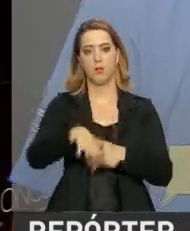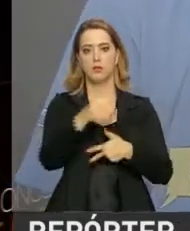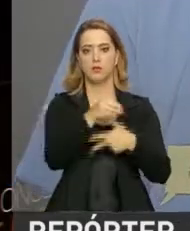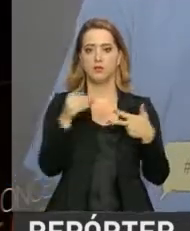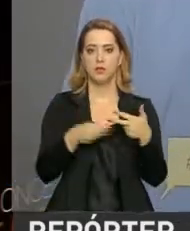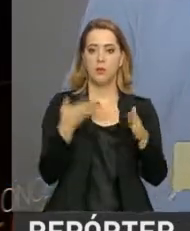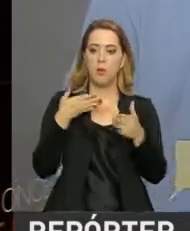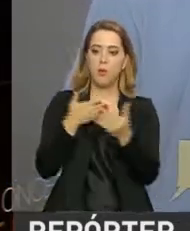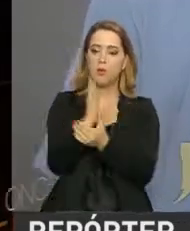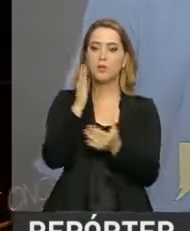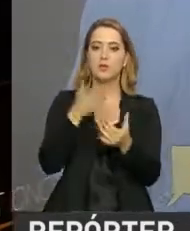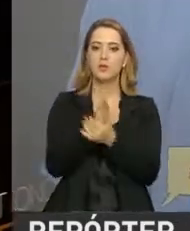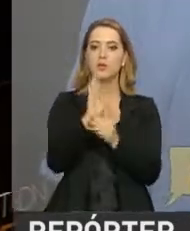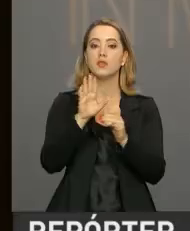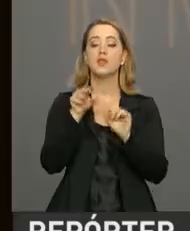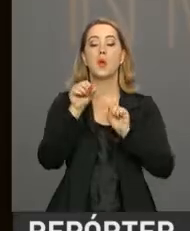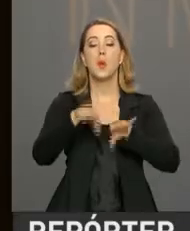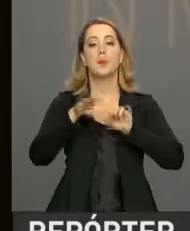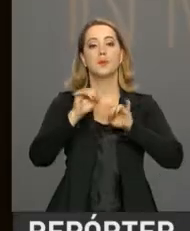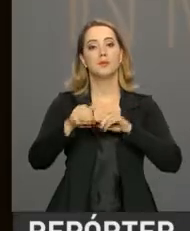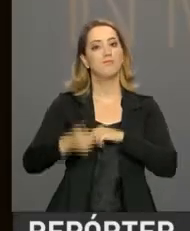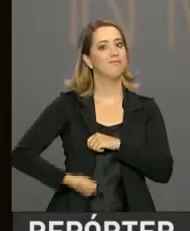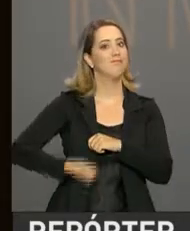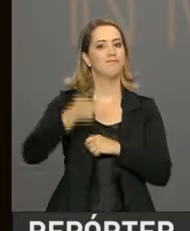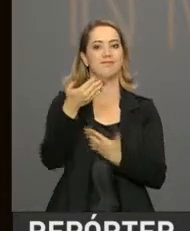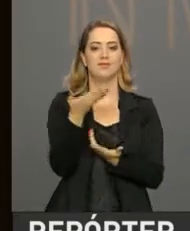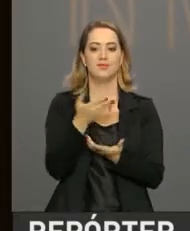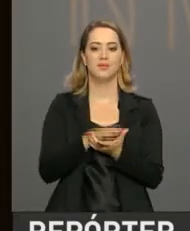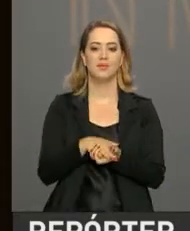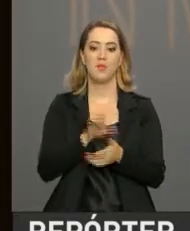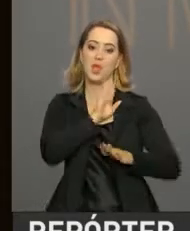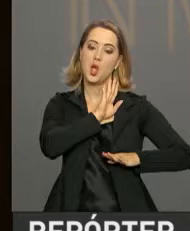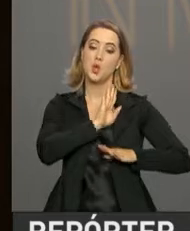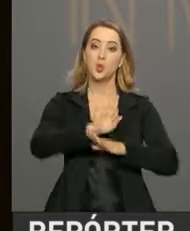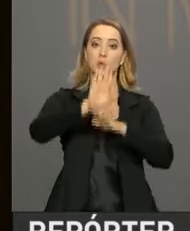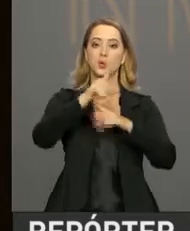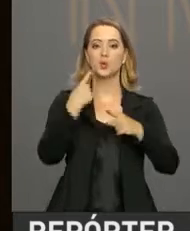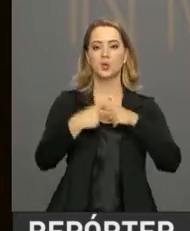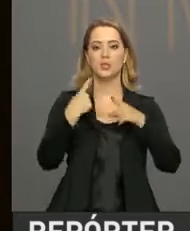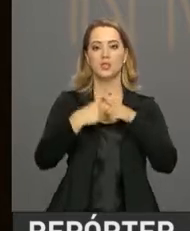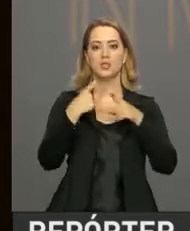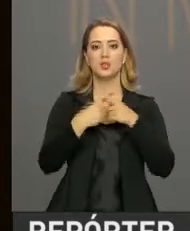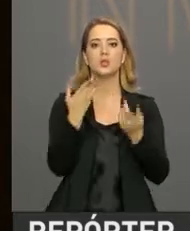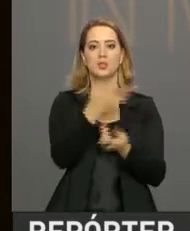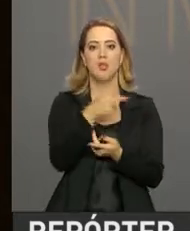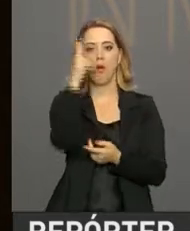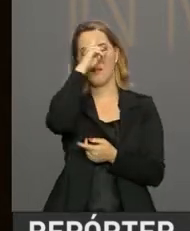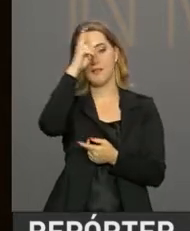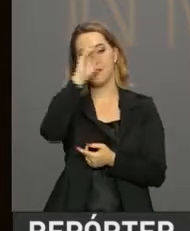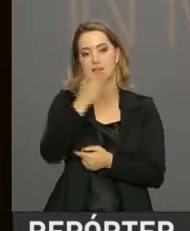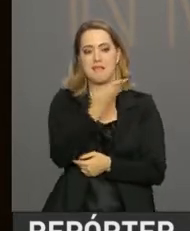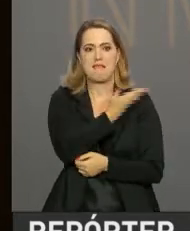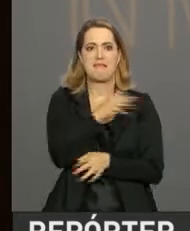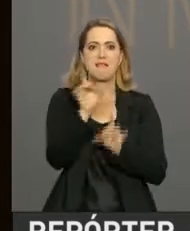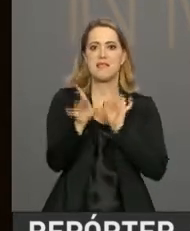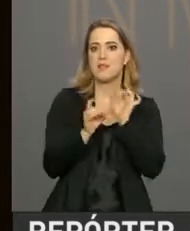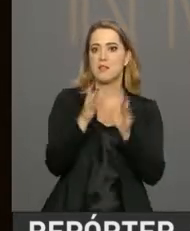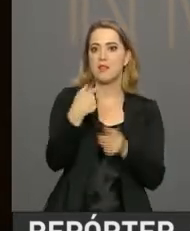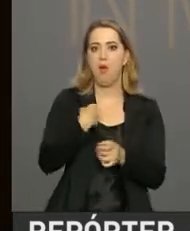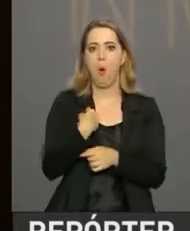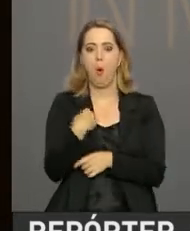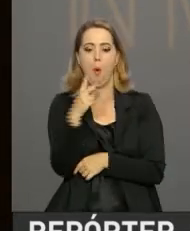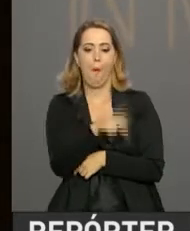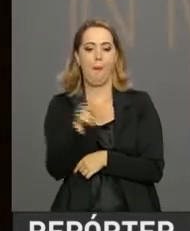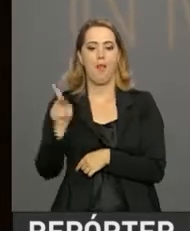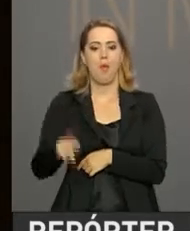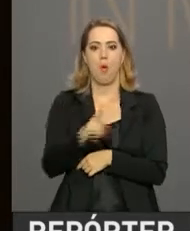aprovaram a aula inusitada acaba ajudando porque a gente lembra mas nesses momentos nesse momento específico assim como o professor